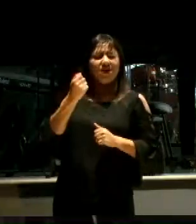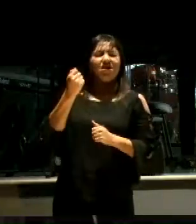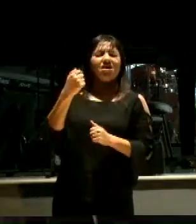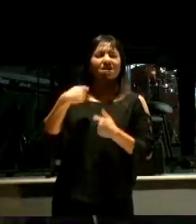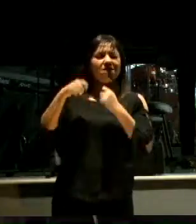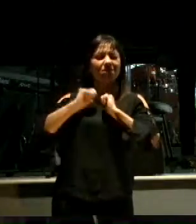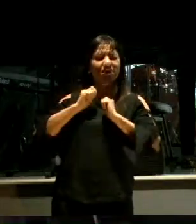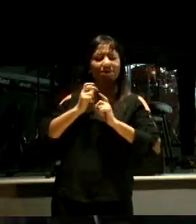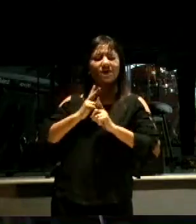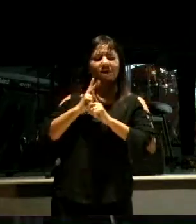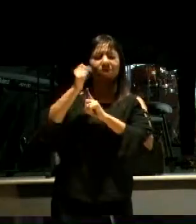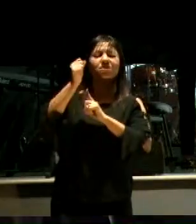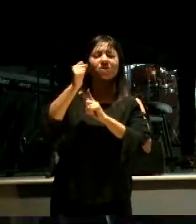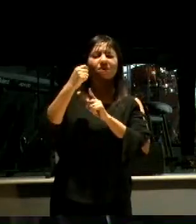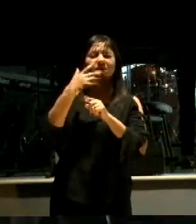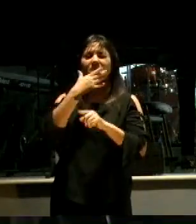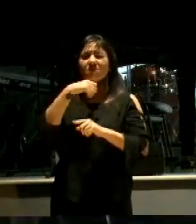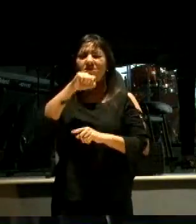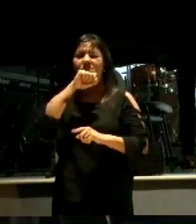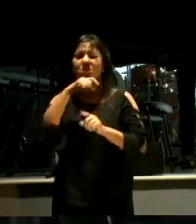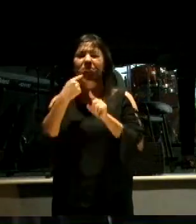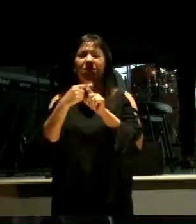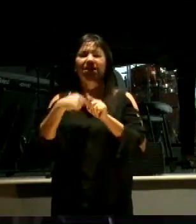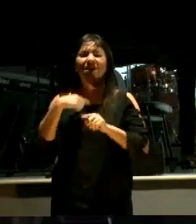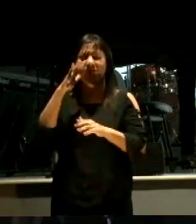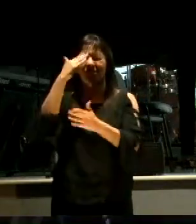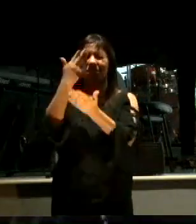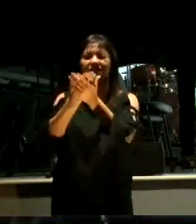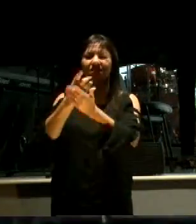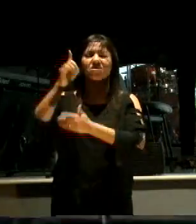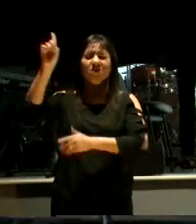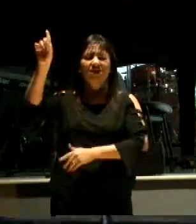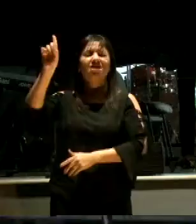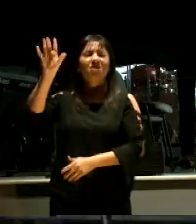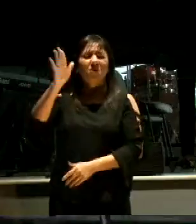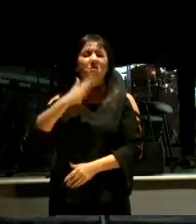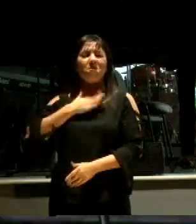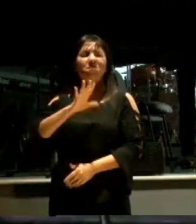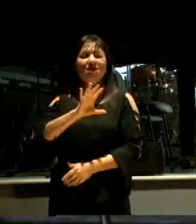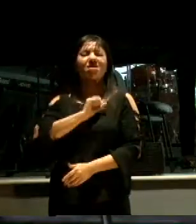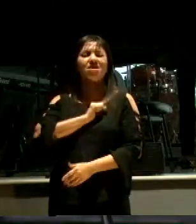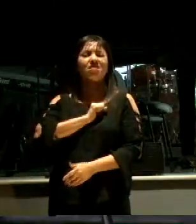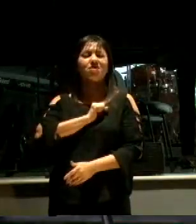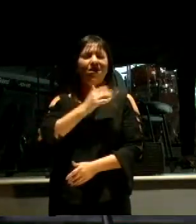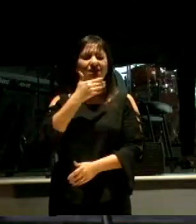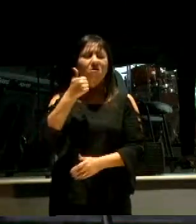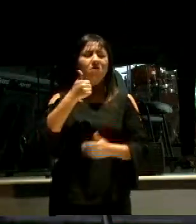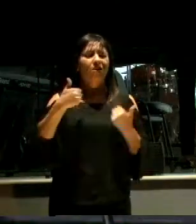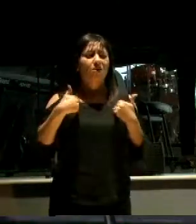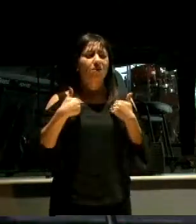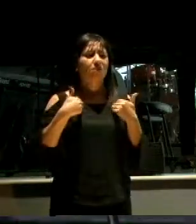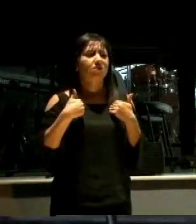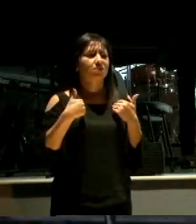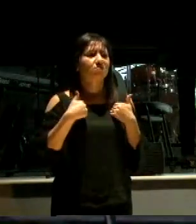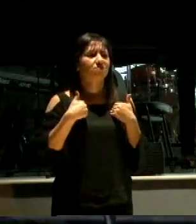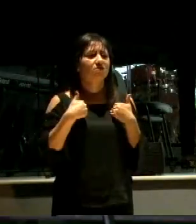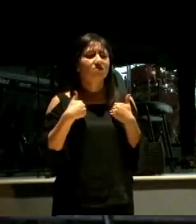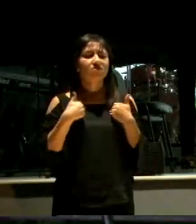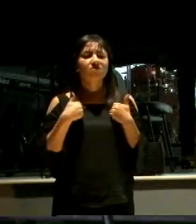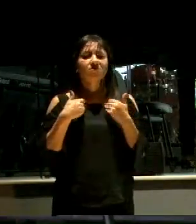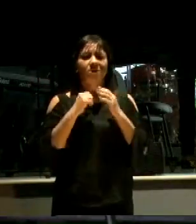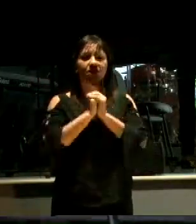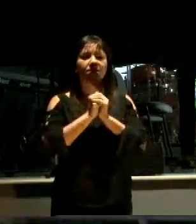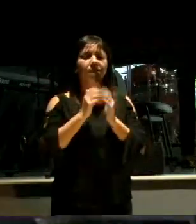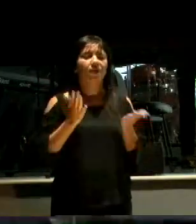creio que o Senhor me ama e tem o melhor para mim. Agora fiquem todos de pé.